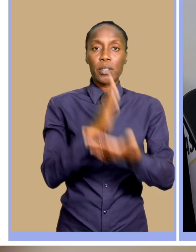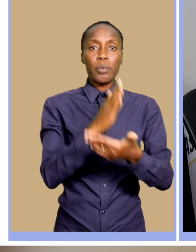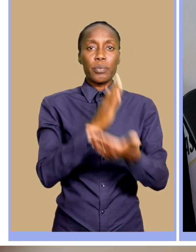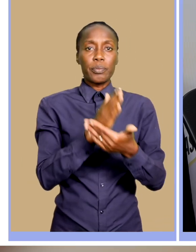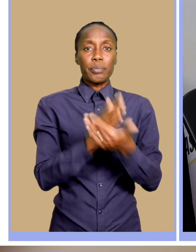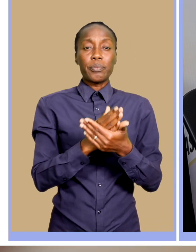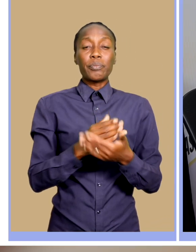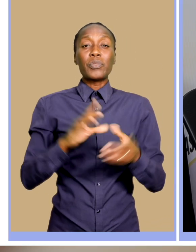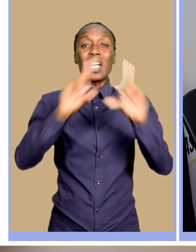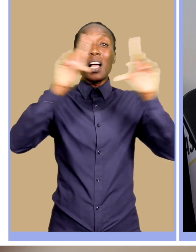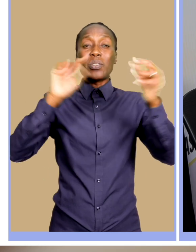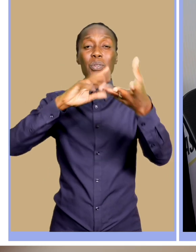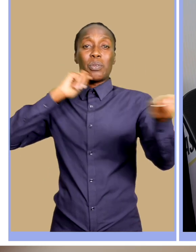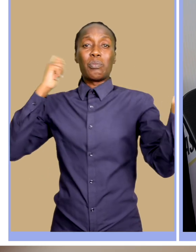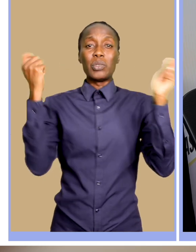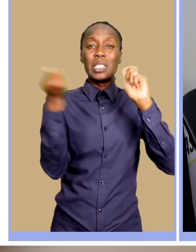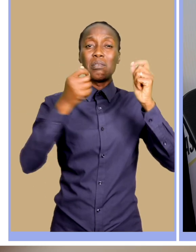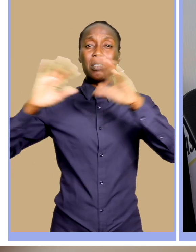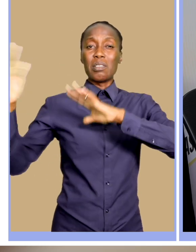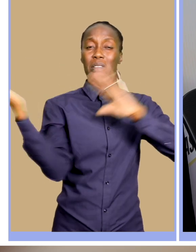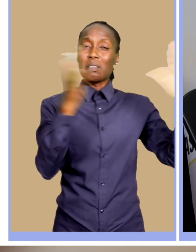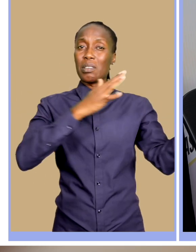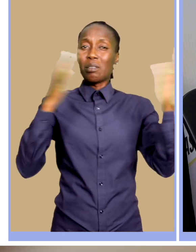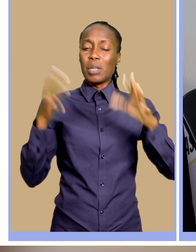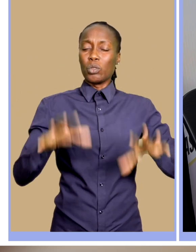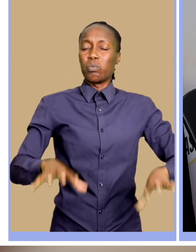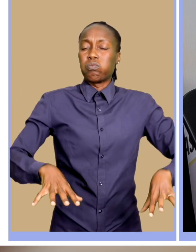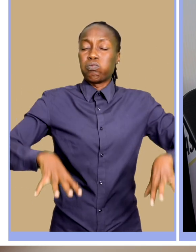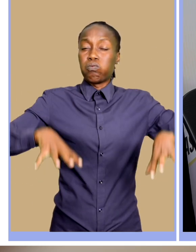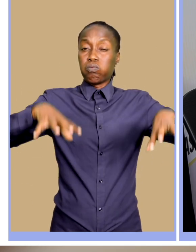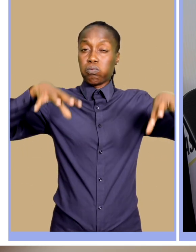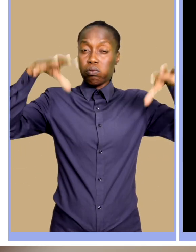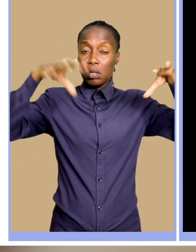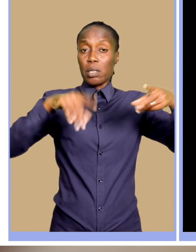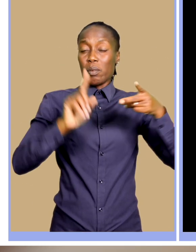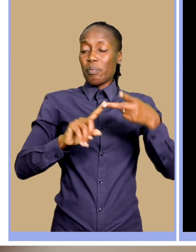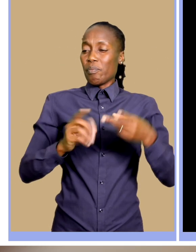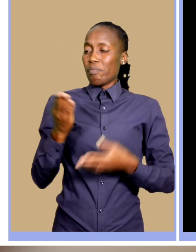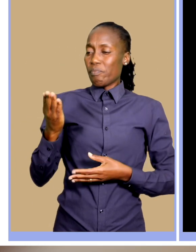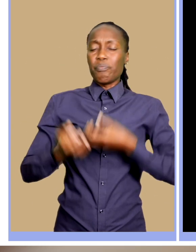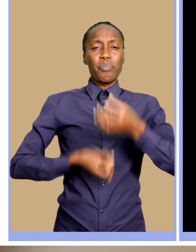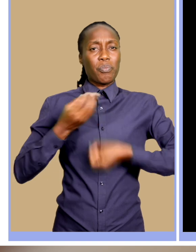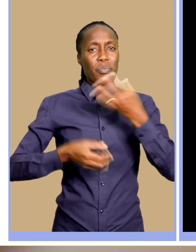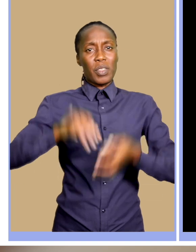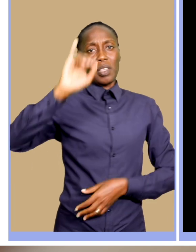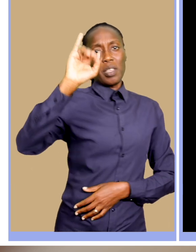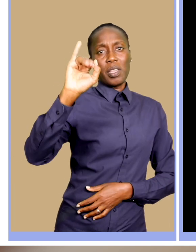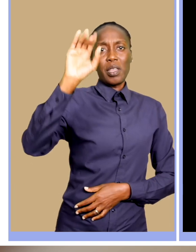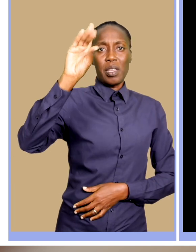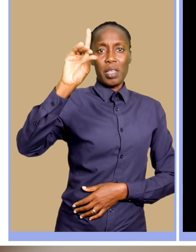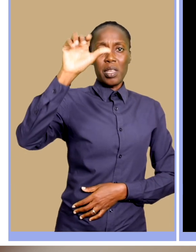há chuvas intensas, falou aqui, doutora do IDAI, por exemplo, né? Naqueles